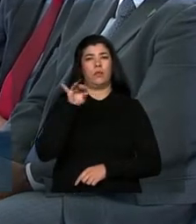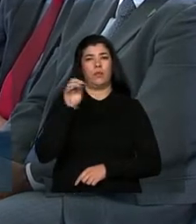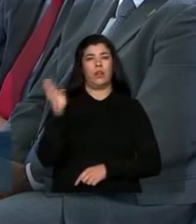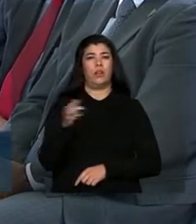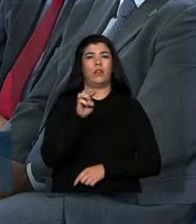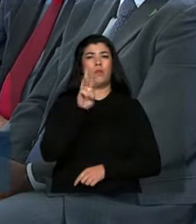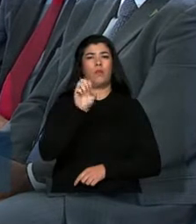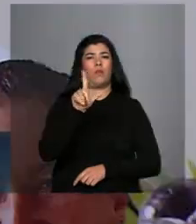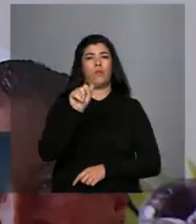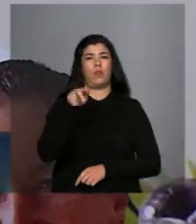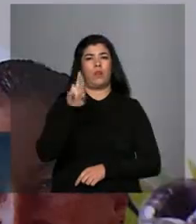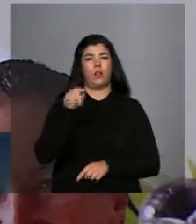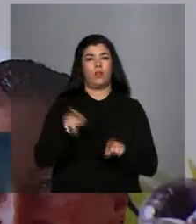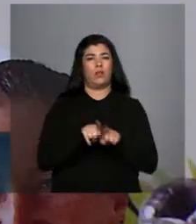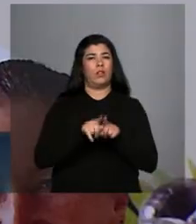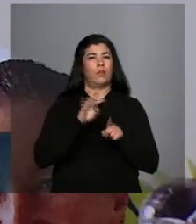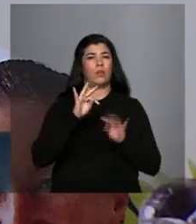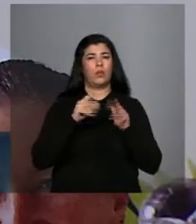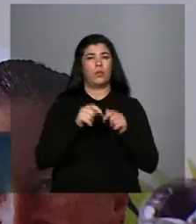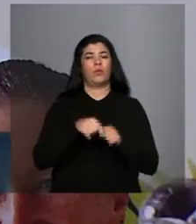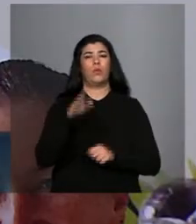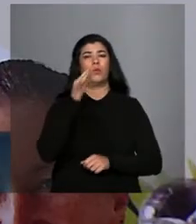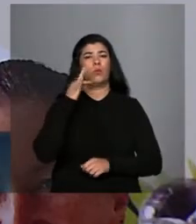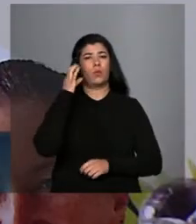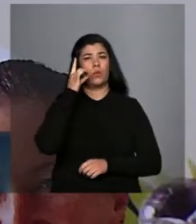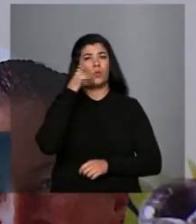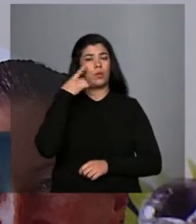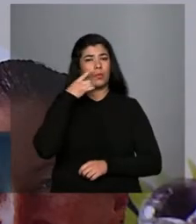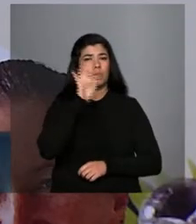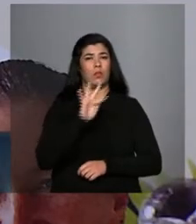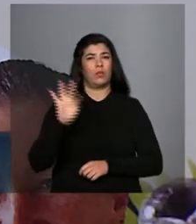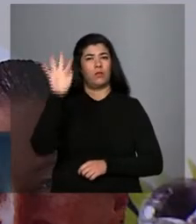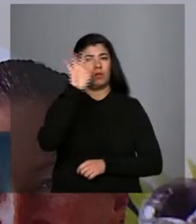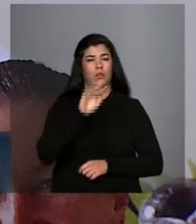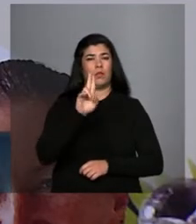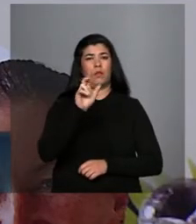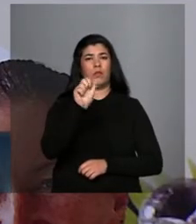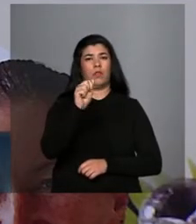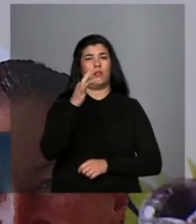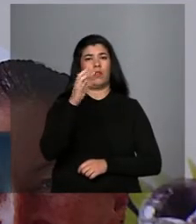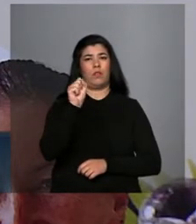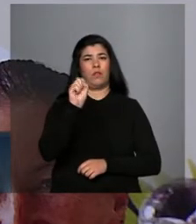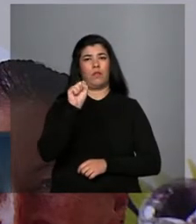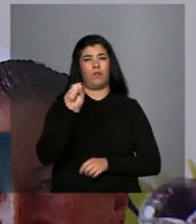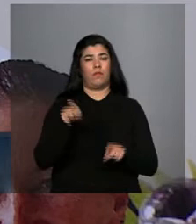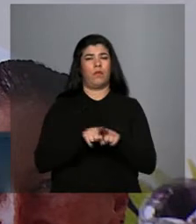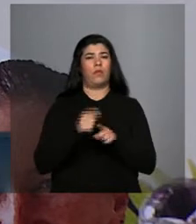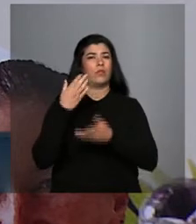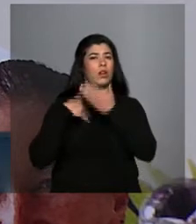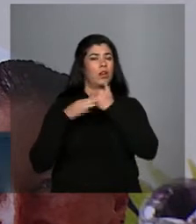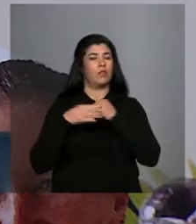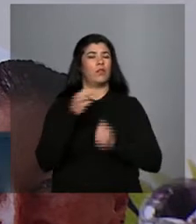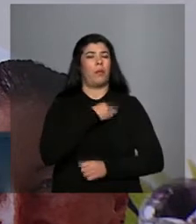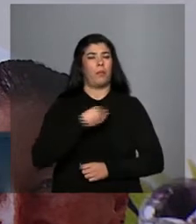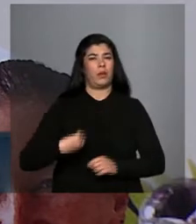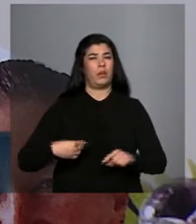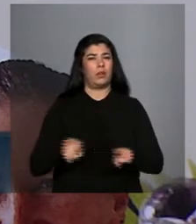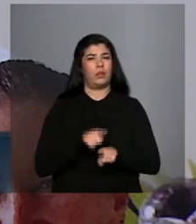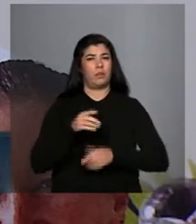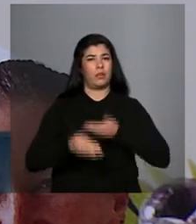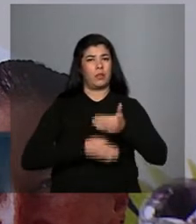Fagundes. Cumprimento os deputados federais Afonso Florence, ex-ministro do Desenvolvimento